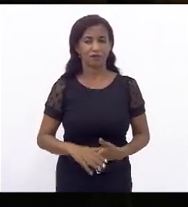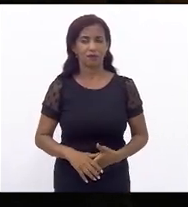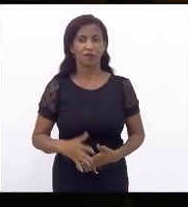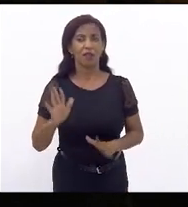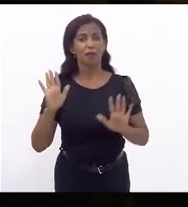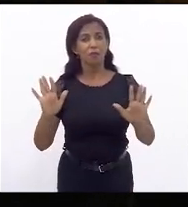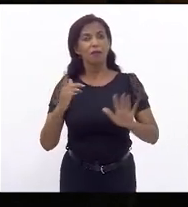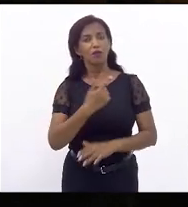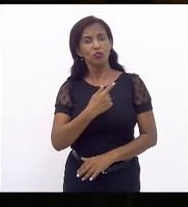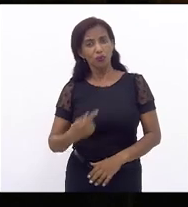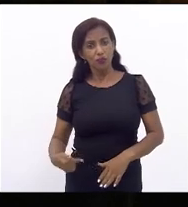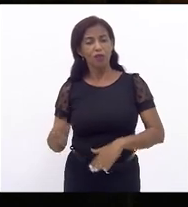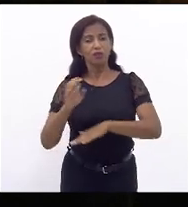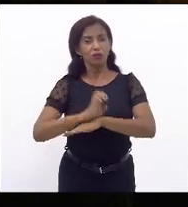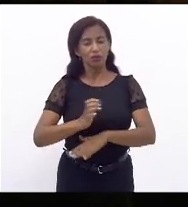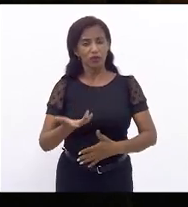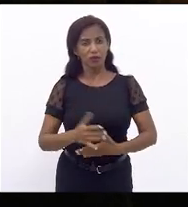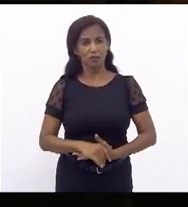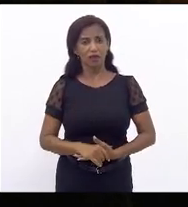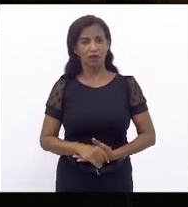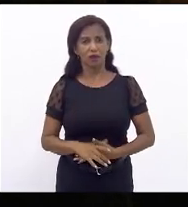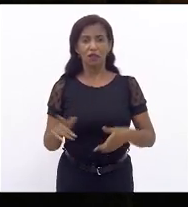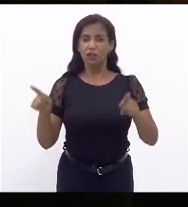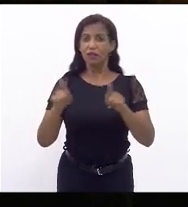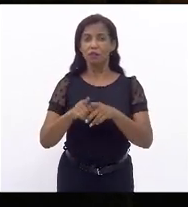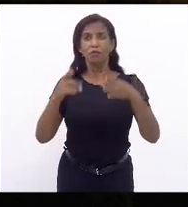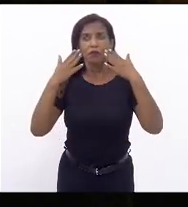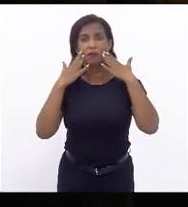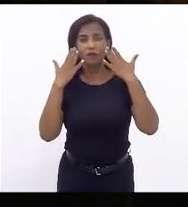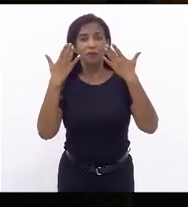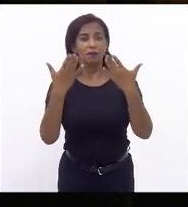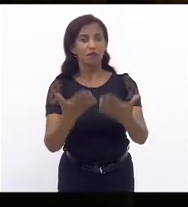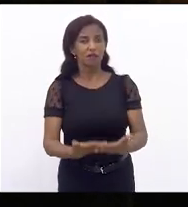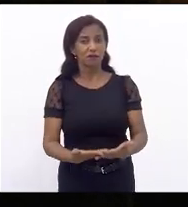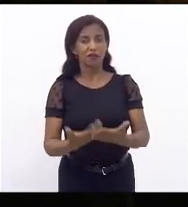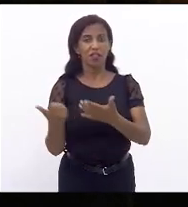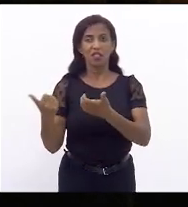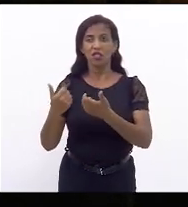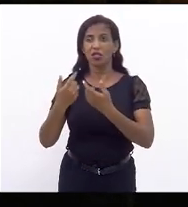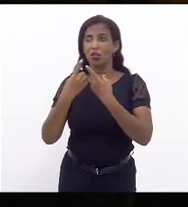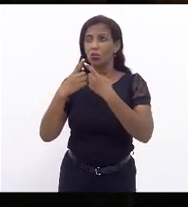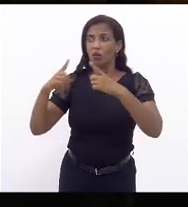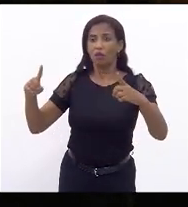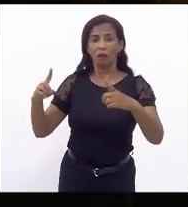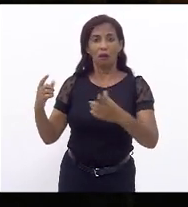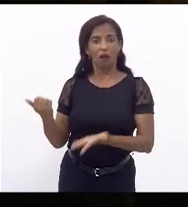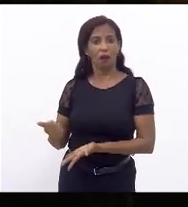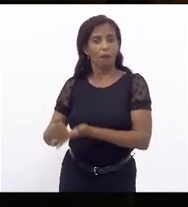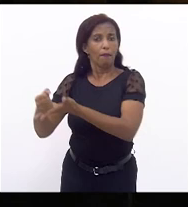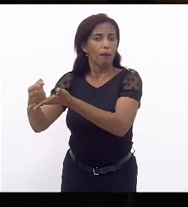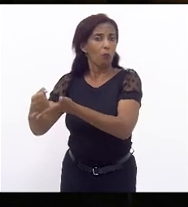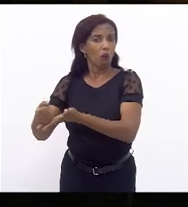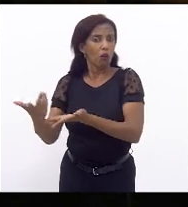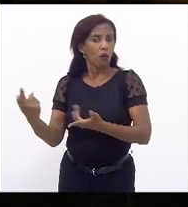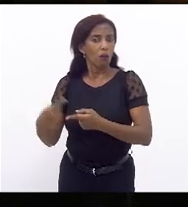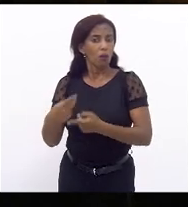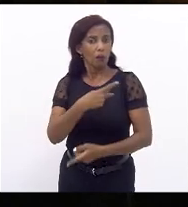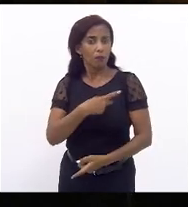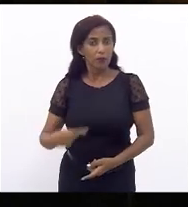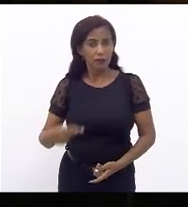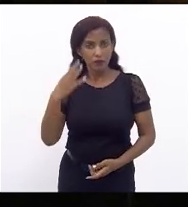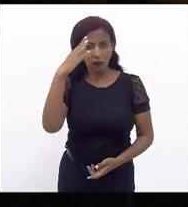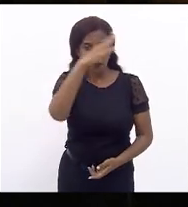o governador do estado não se manifesta, não declara apoio, porque o próprio presidente da